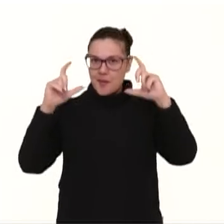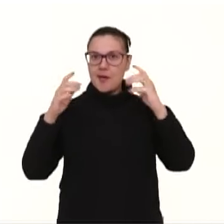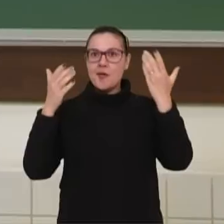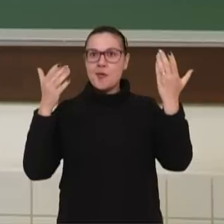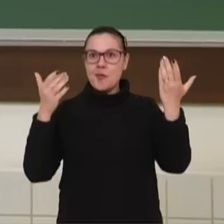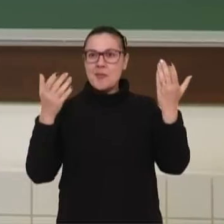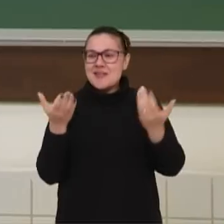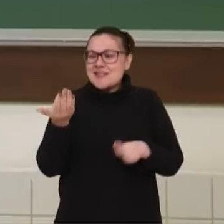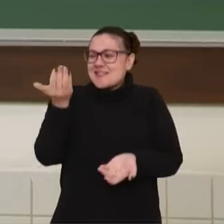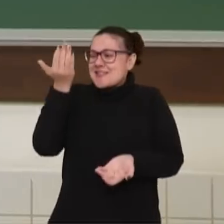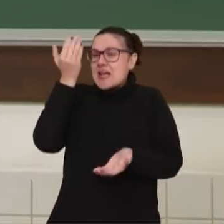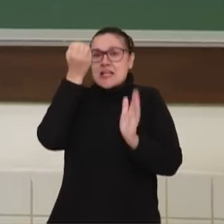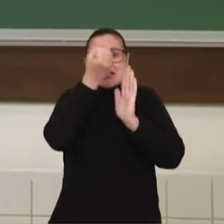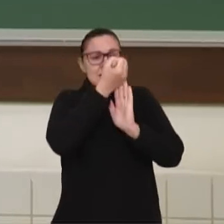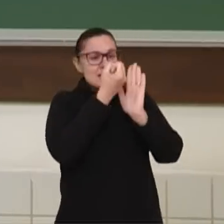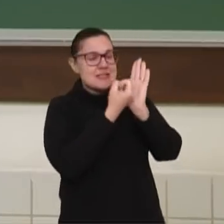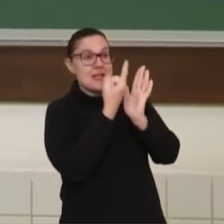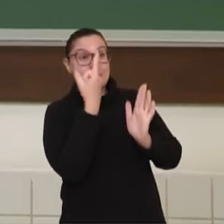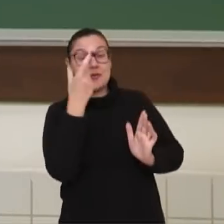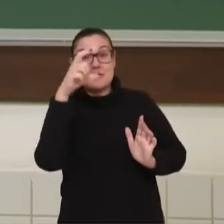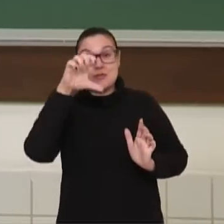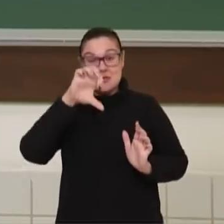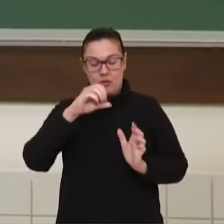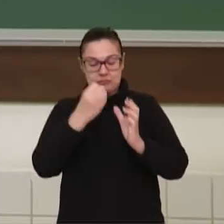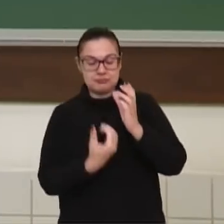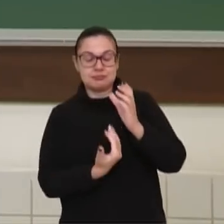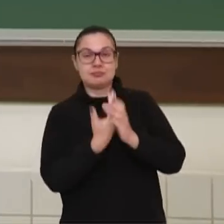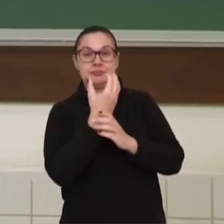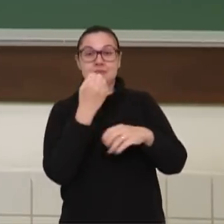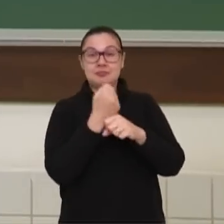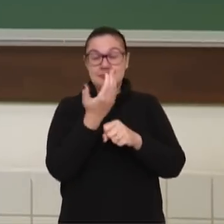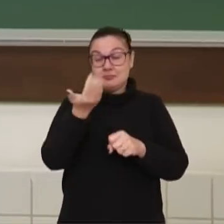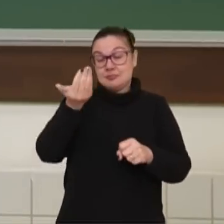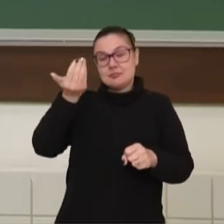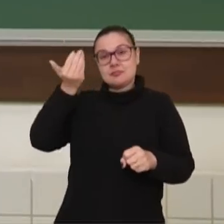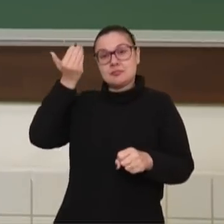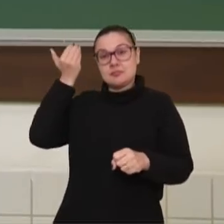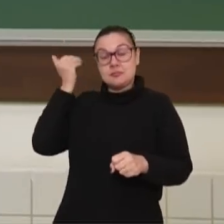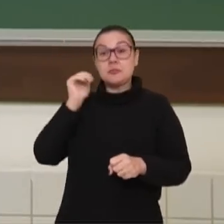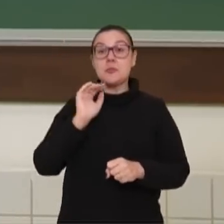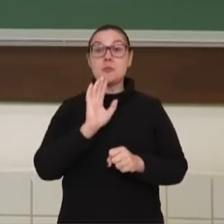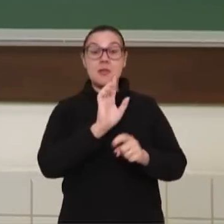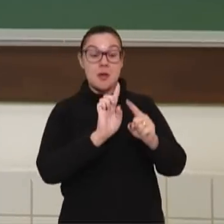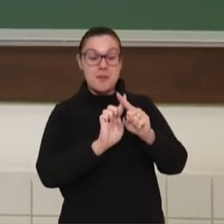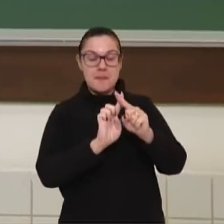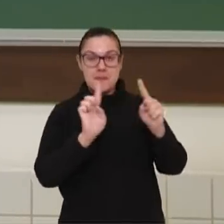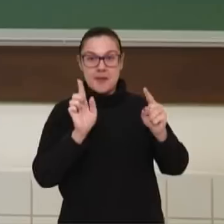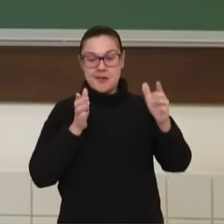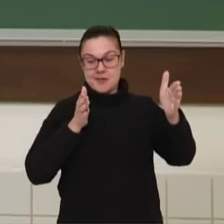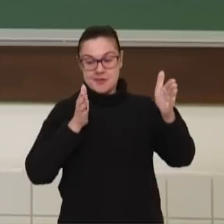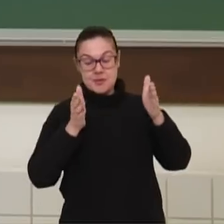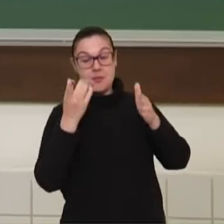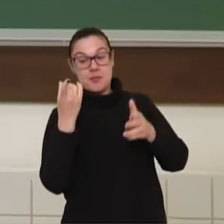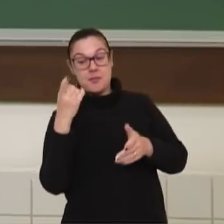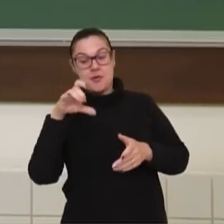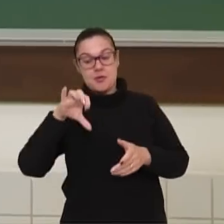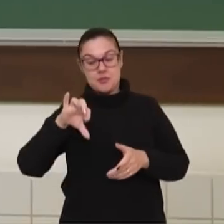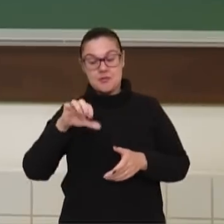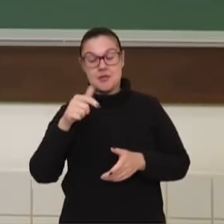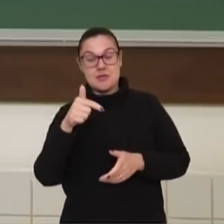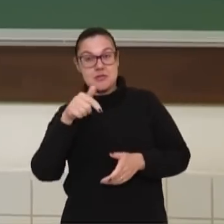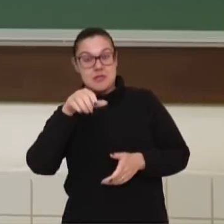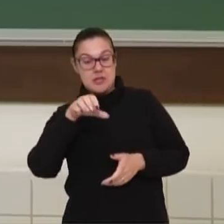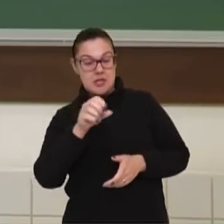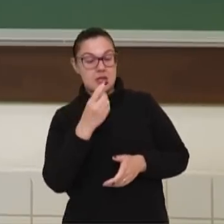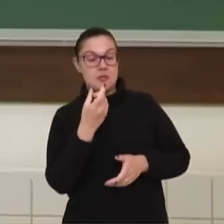são lá do século XIX, elas foram criadas mais antigamente, mas na década de